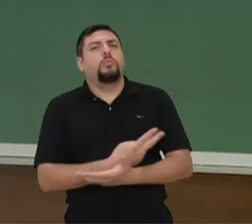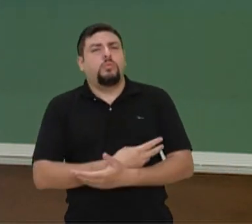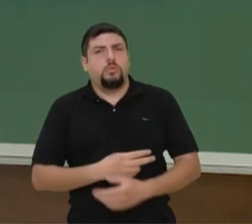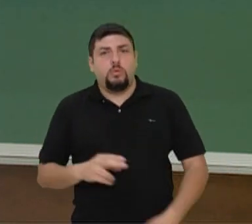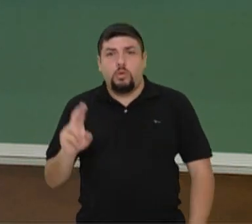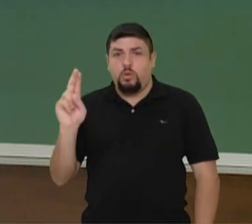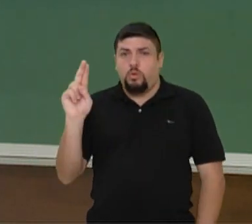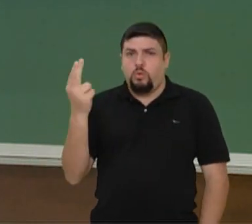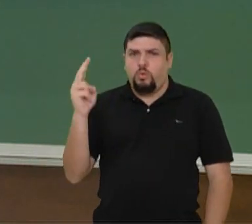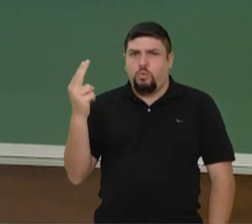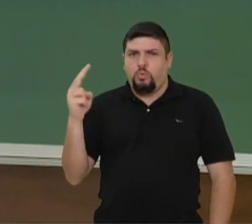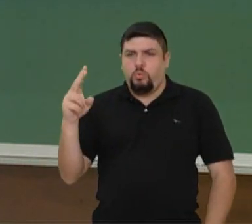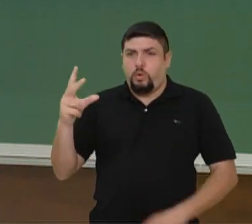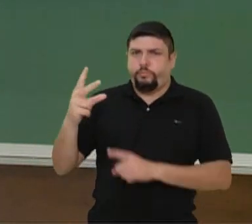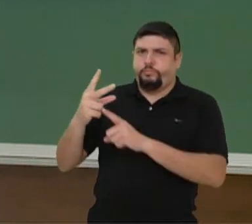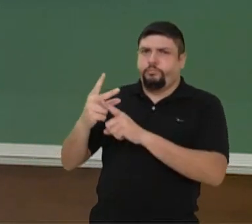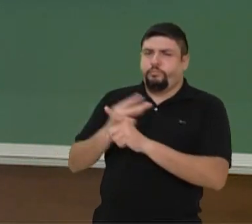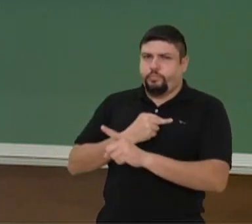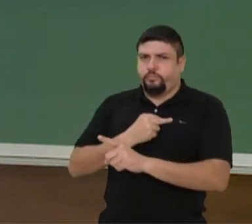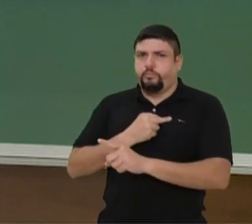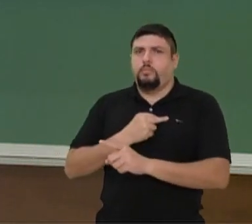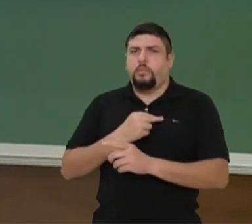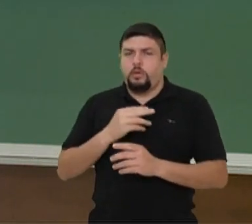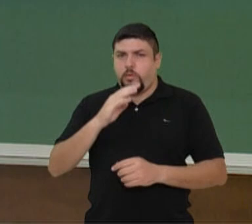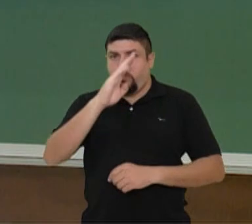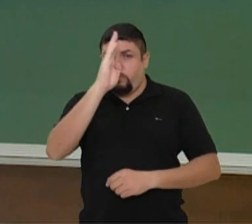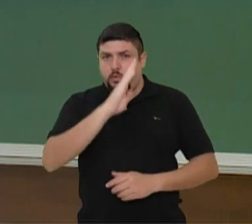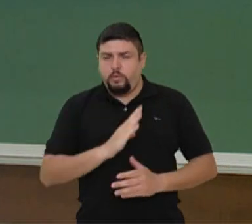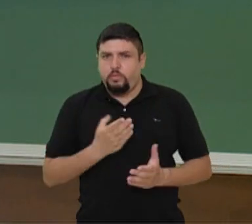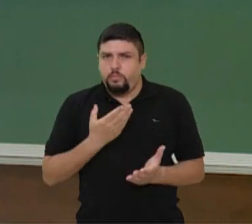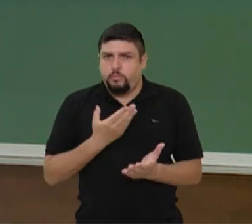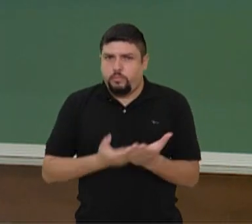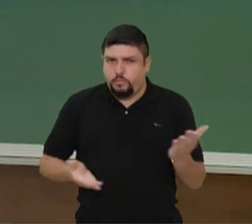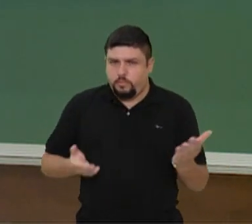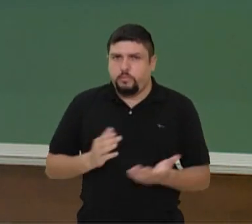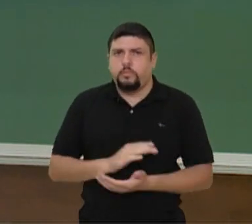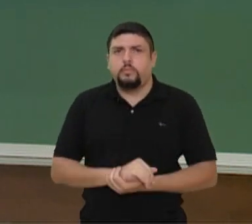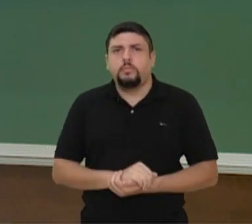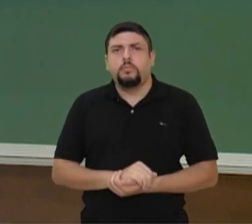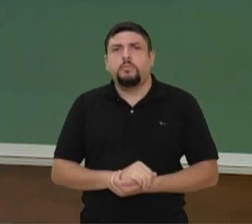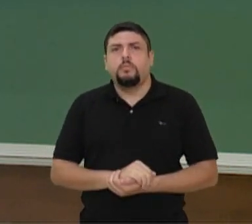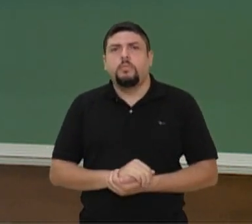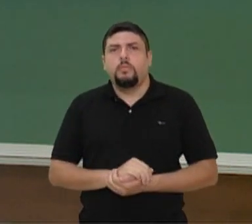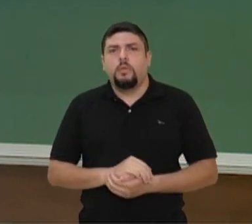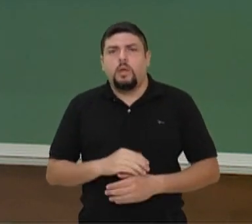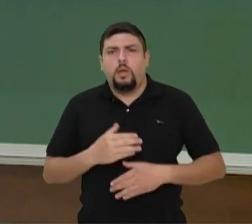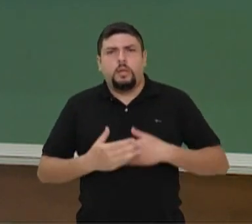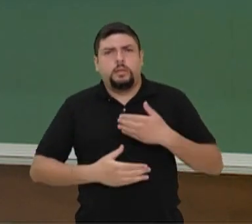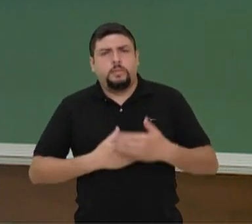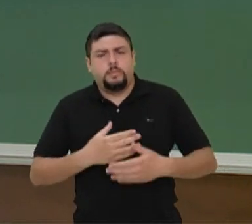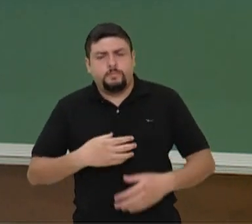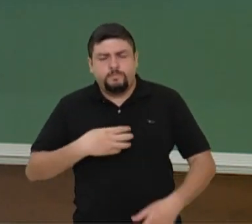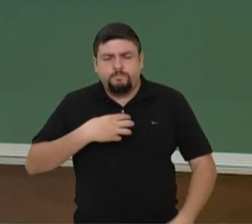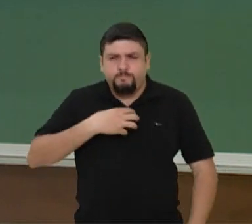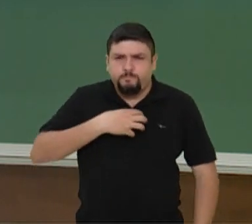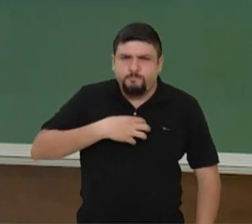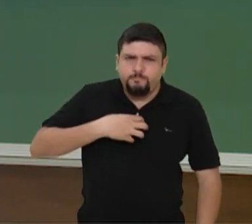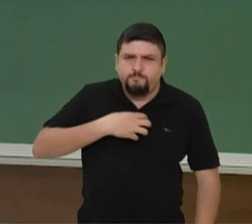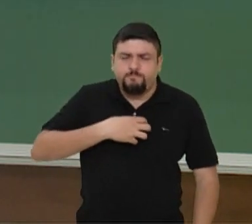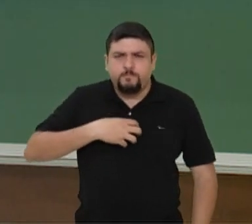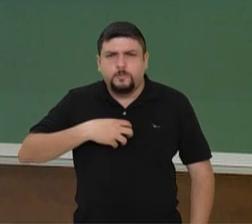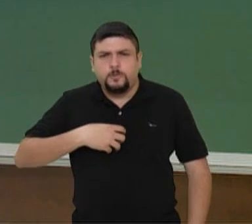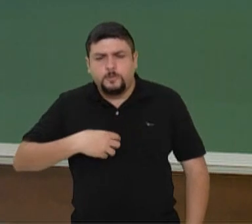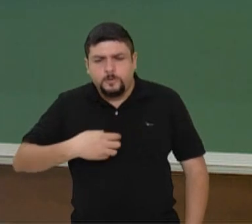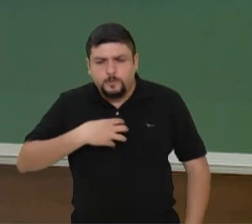no Maracanã. Afinal, nós perdemos em casa. Aí o complexo de vira-latas é aquilo que o Nelson